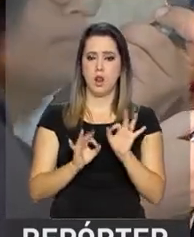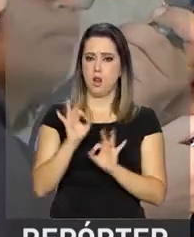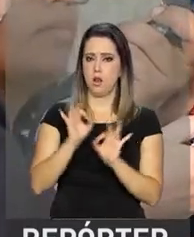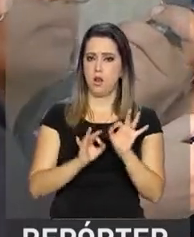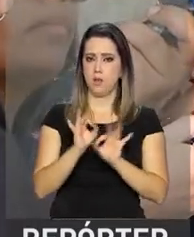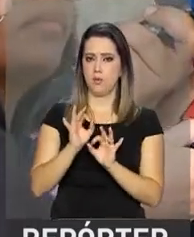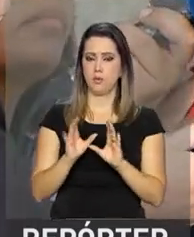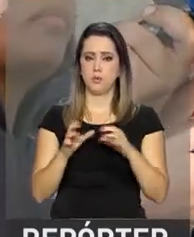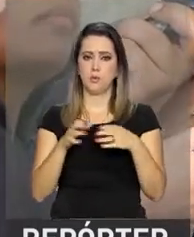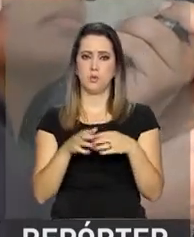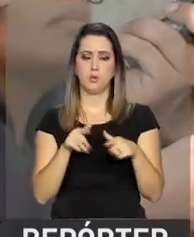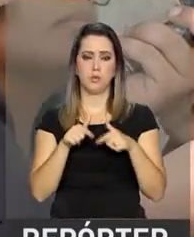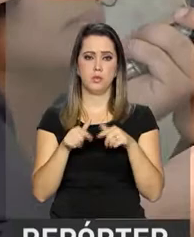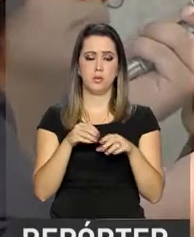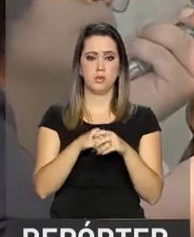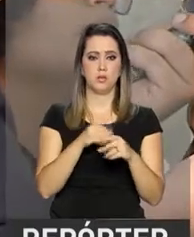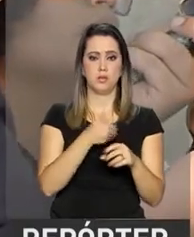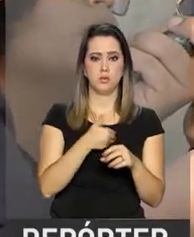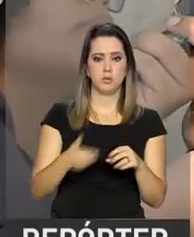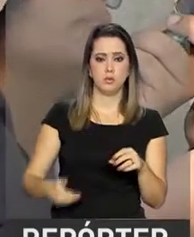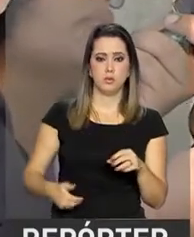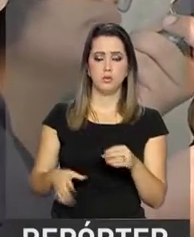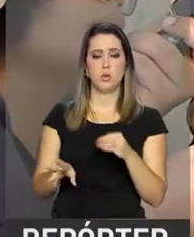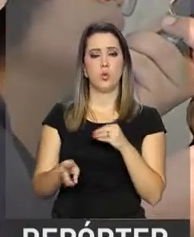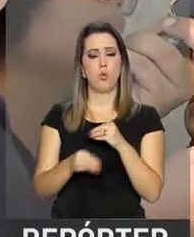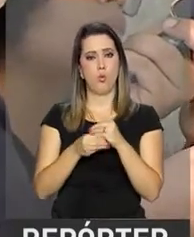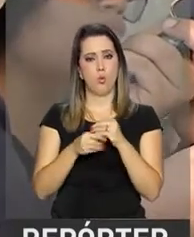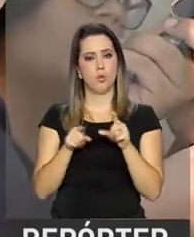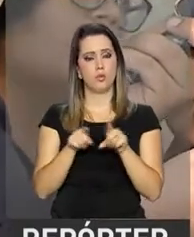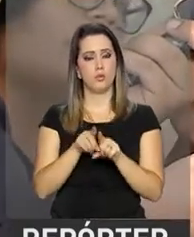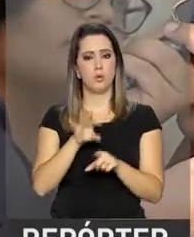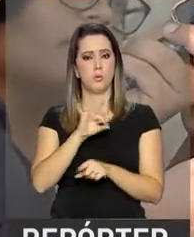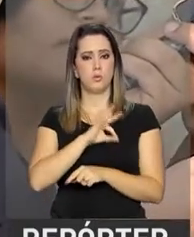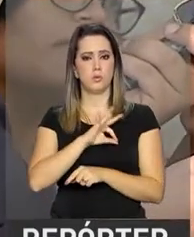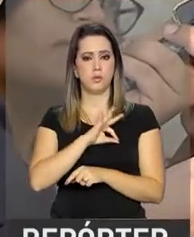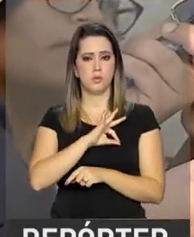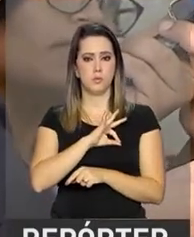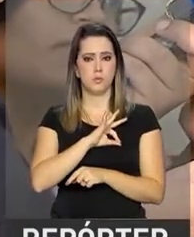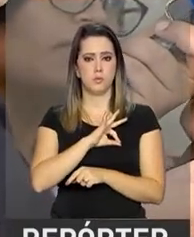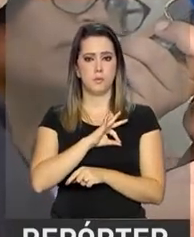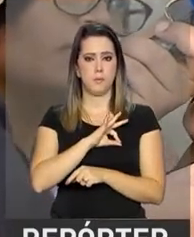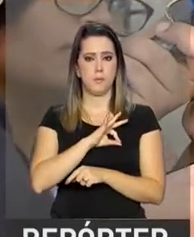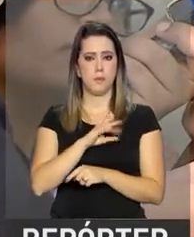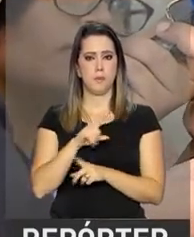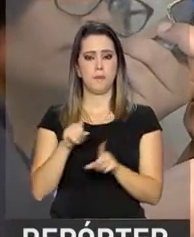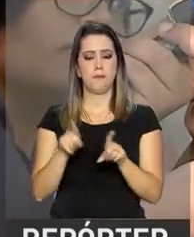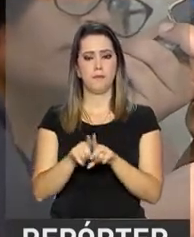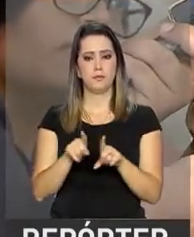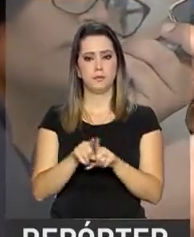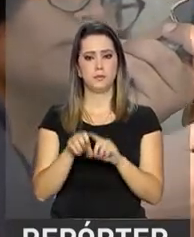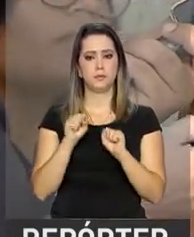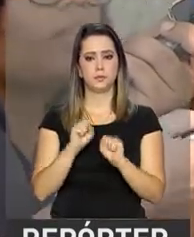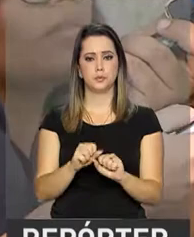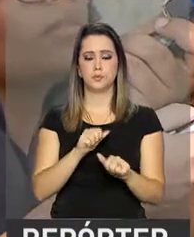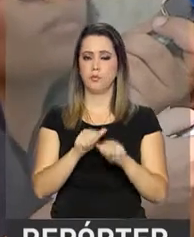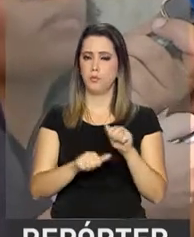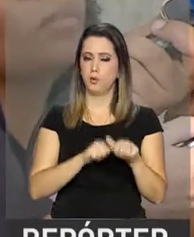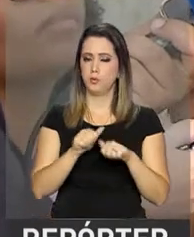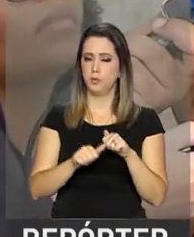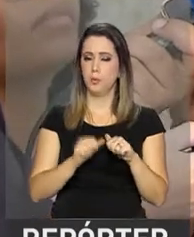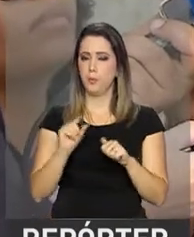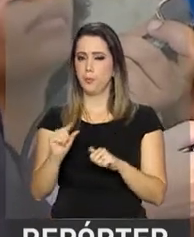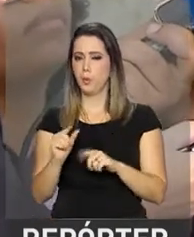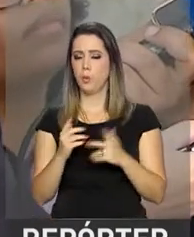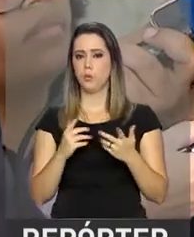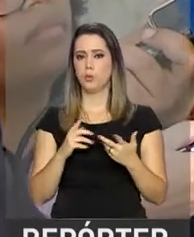os servidores públicos, aí incluindo também policiais. Podemos analisar alguma modificação